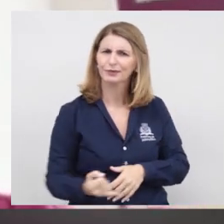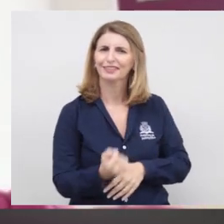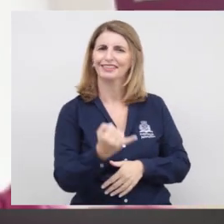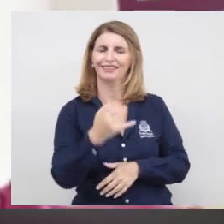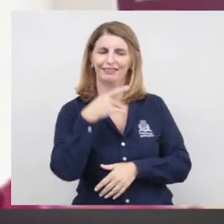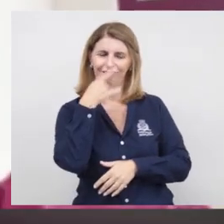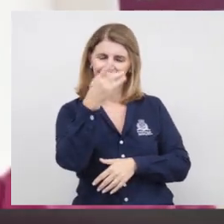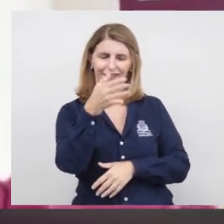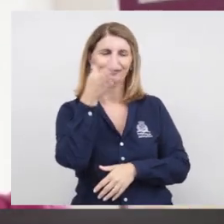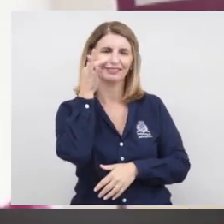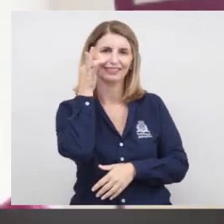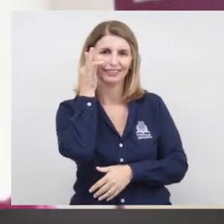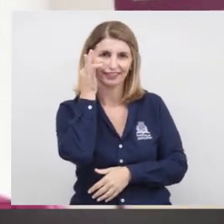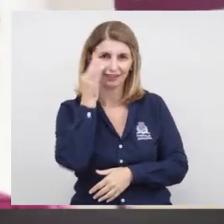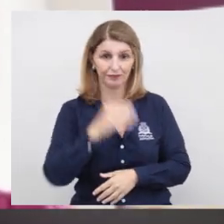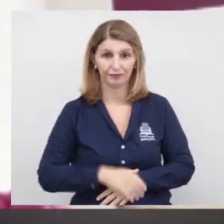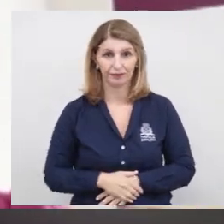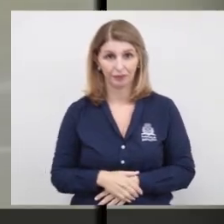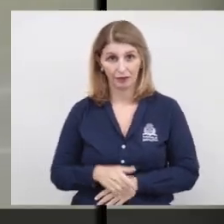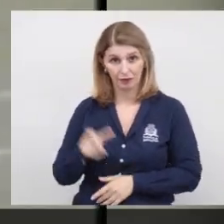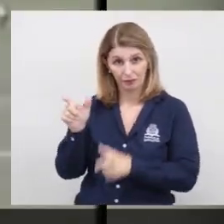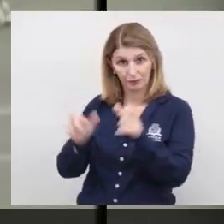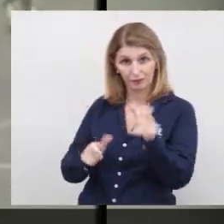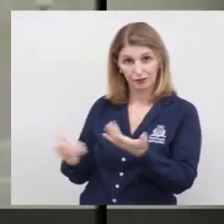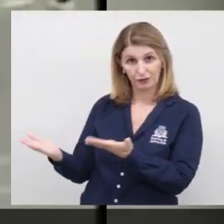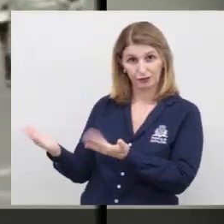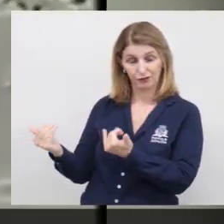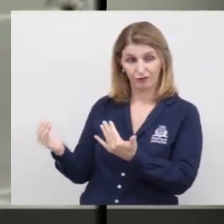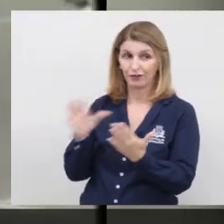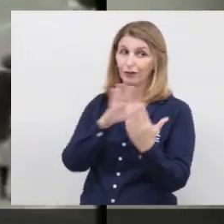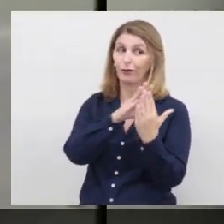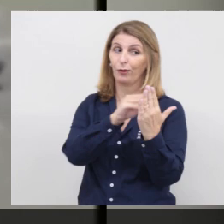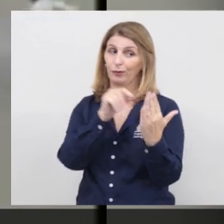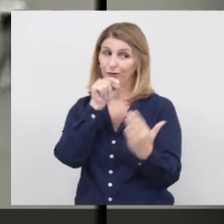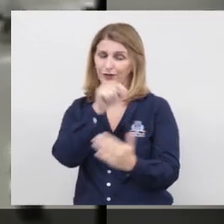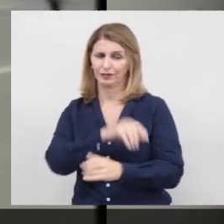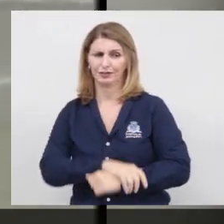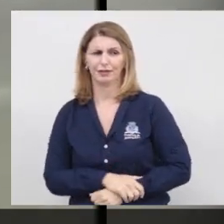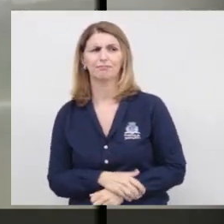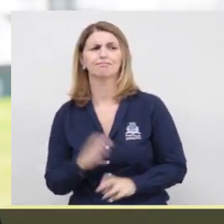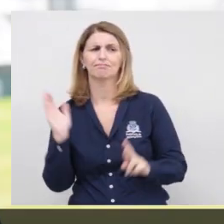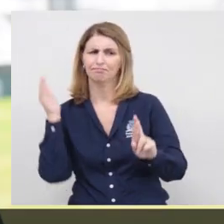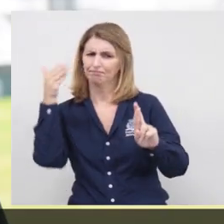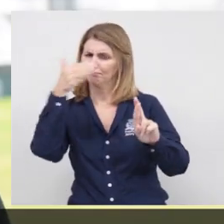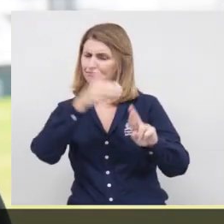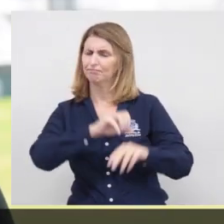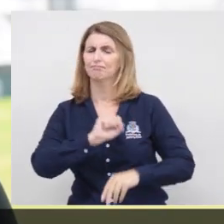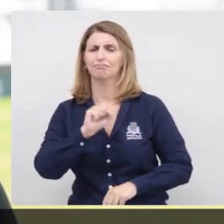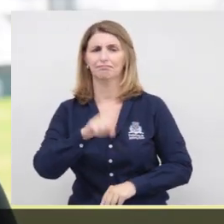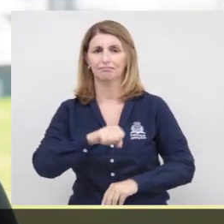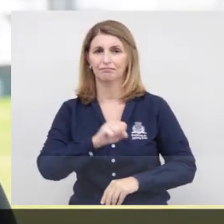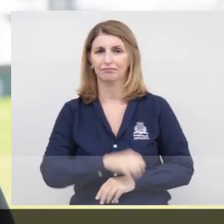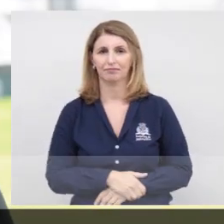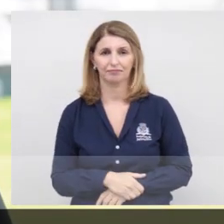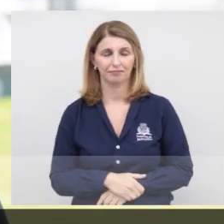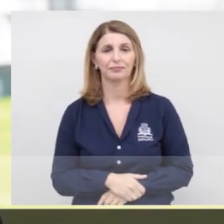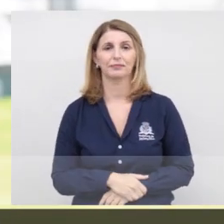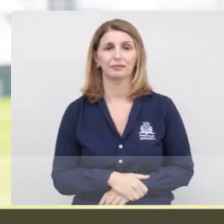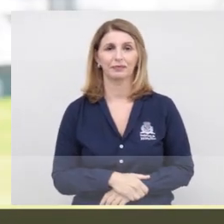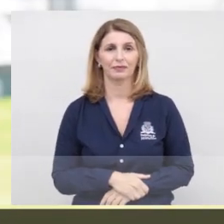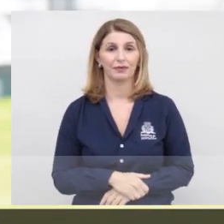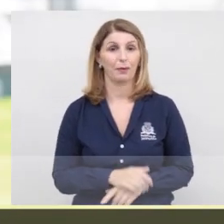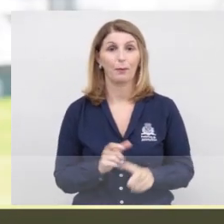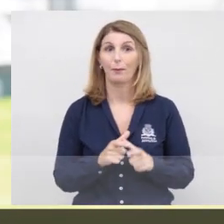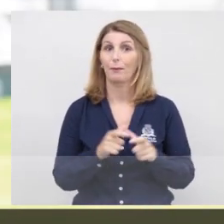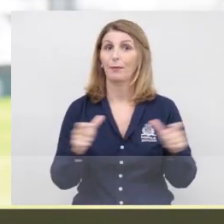já tive oportunidade de dizer pessoalmente os mais jovens se espelham em você é uma referência né não